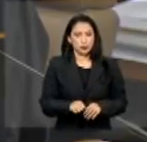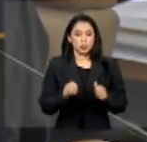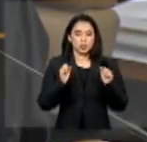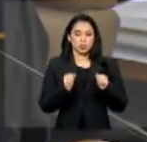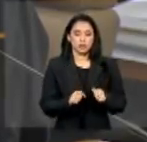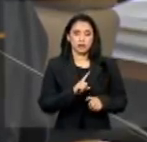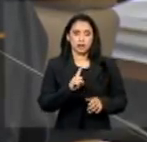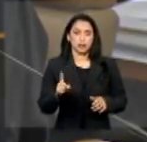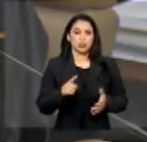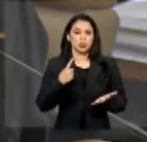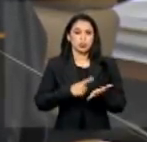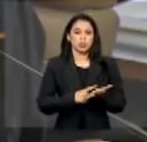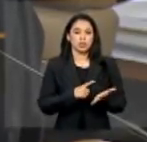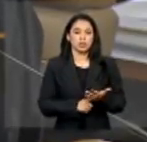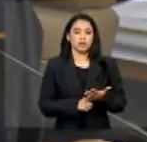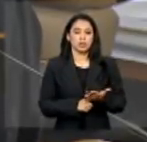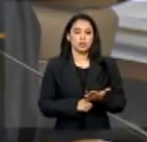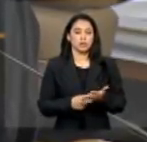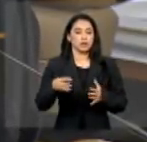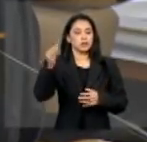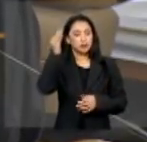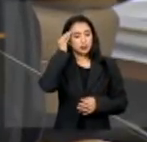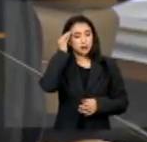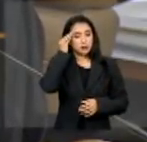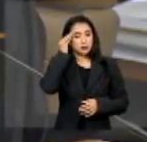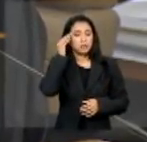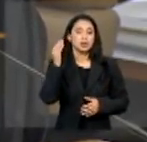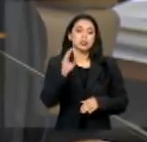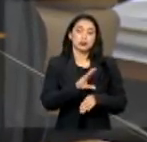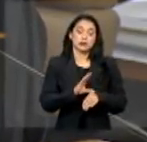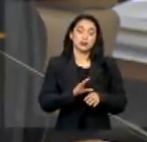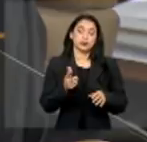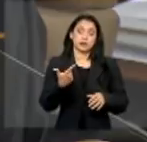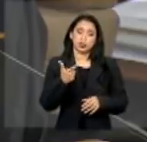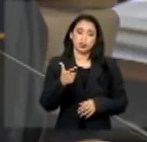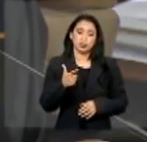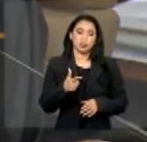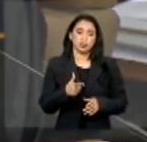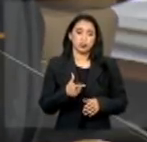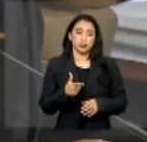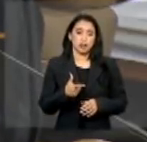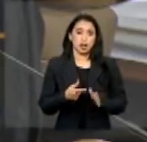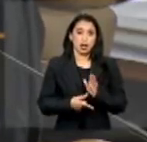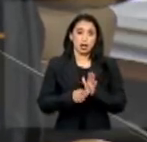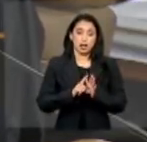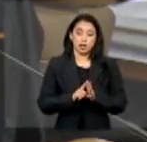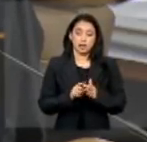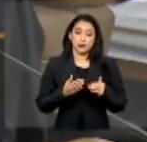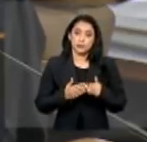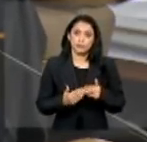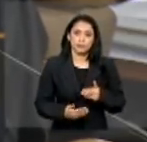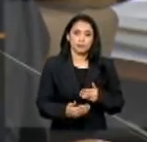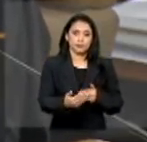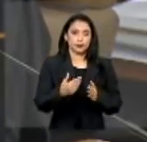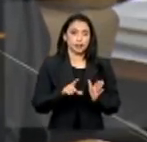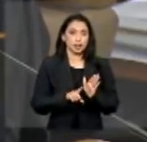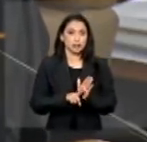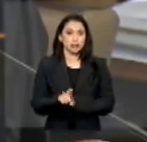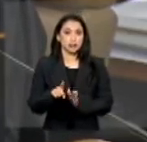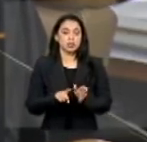cumprir a interpretação constitucional até então inexistente a partir dessas perguntas